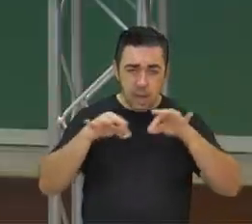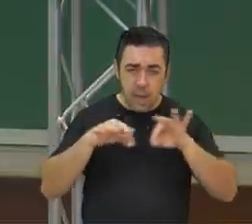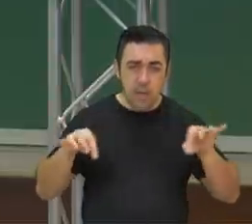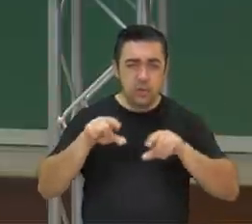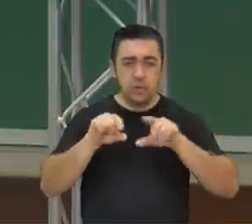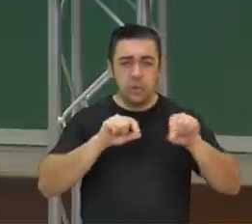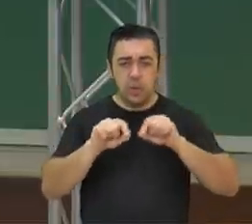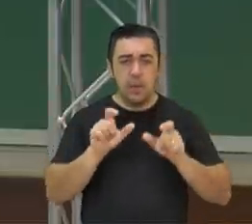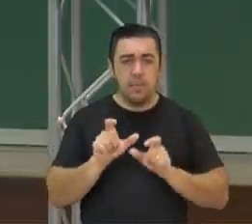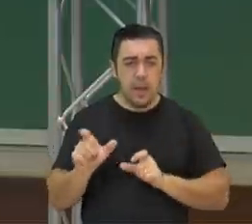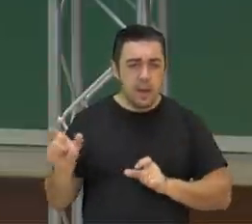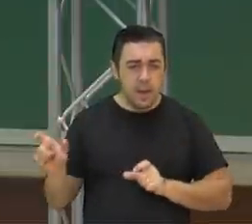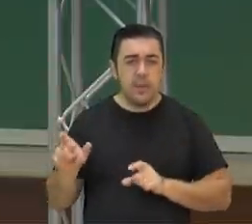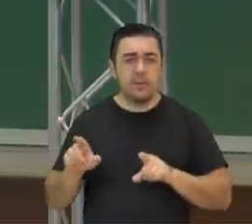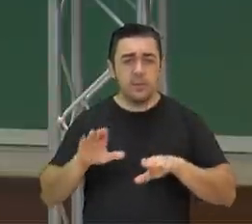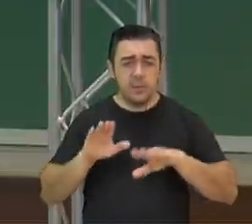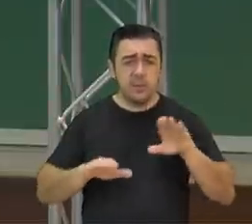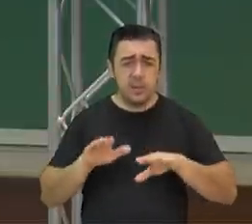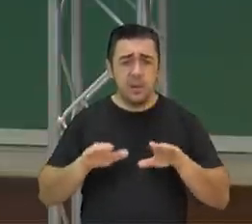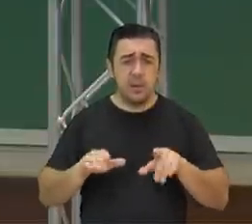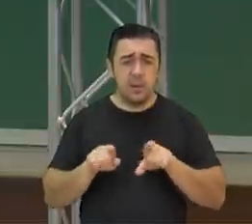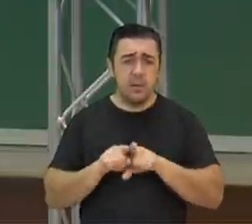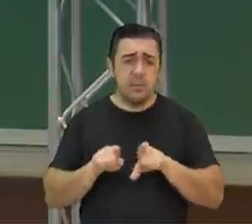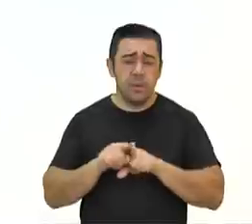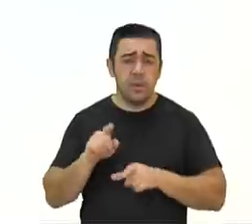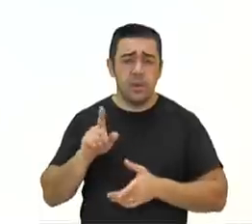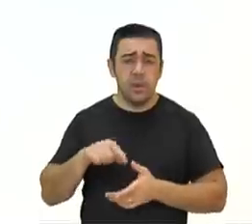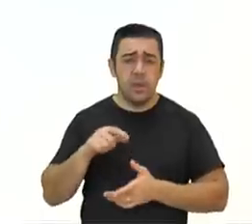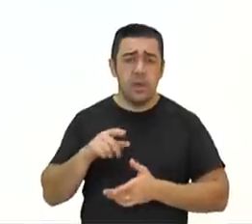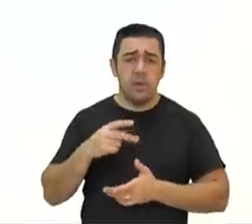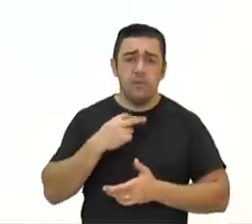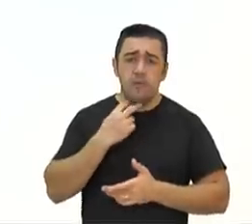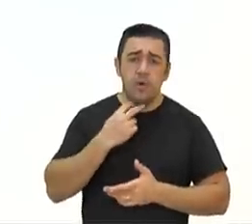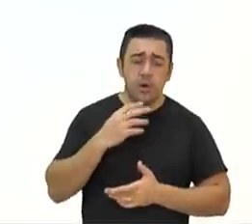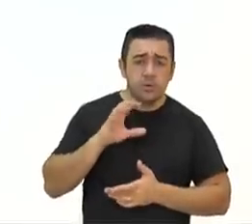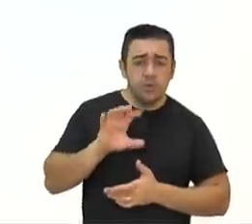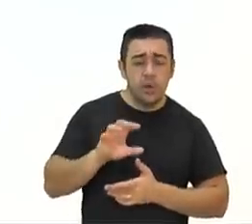do tom, da tonalidade que ele deseja tratar o assunto.